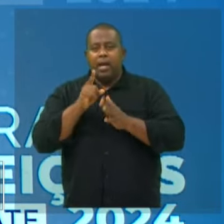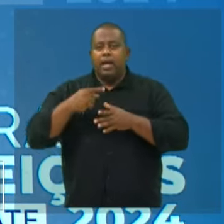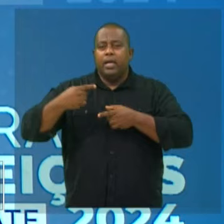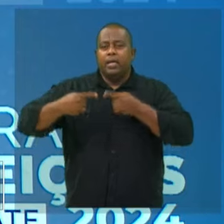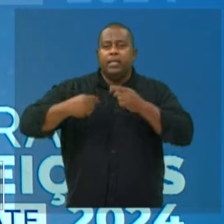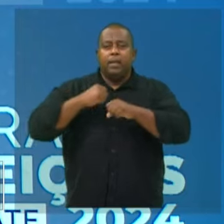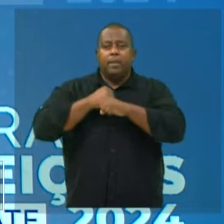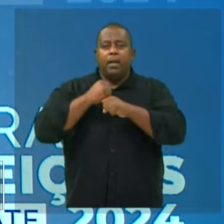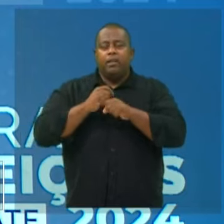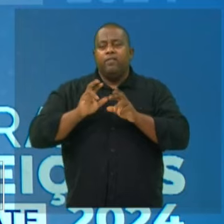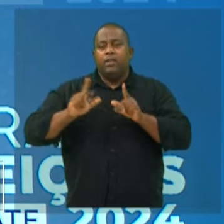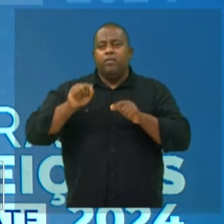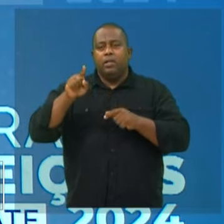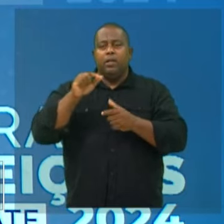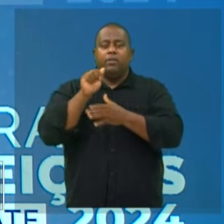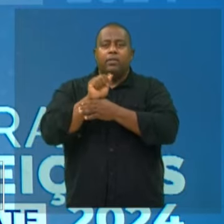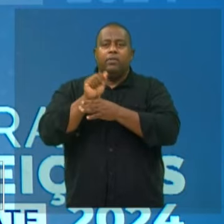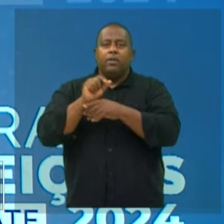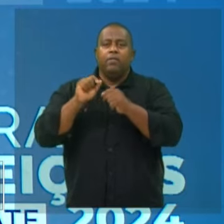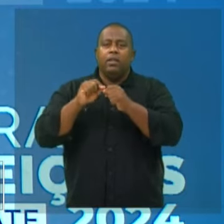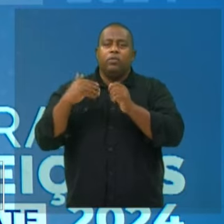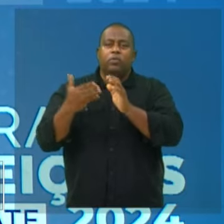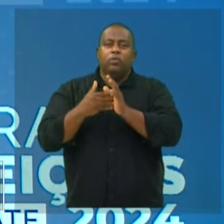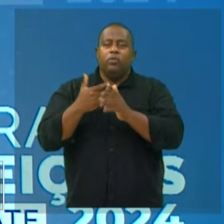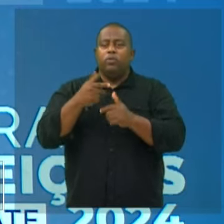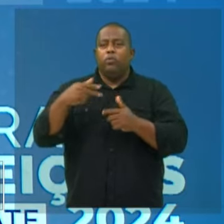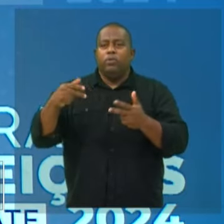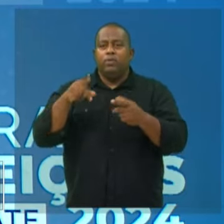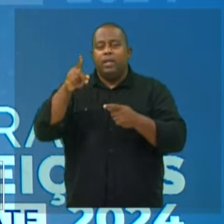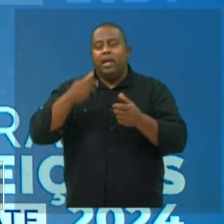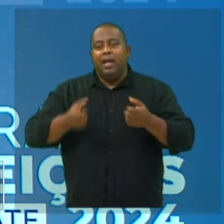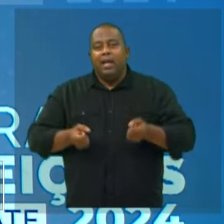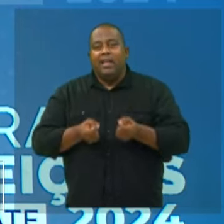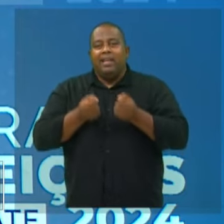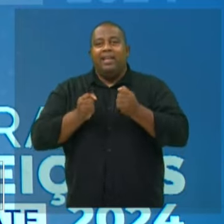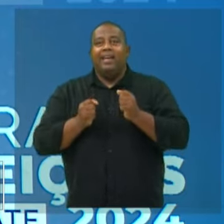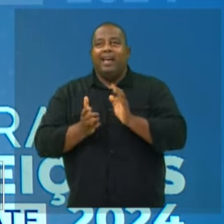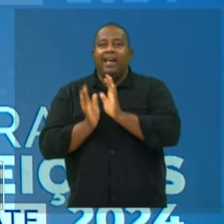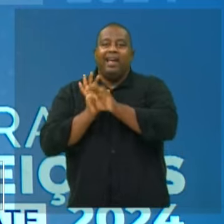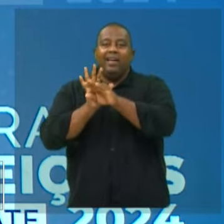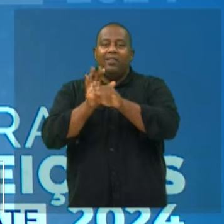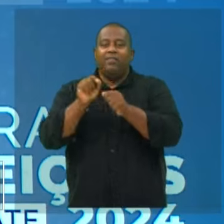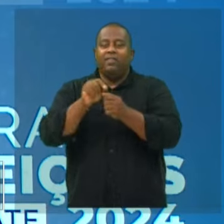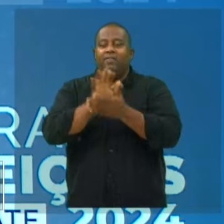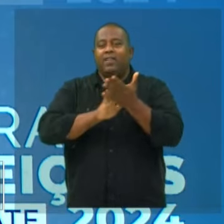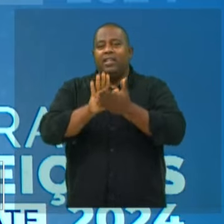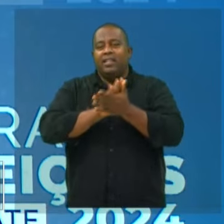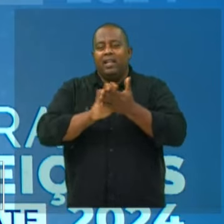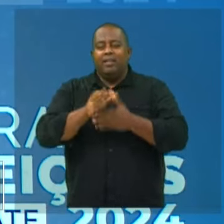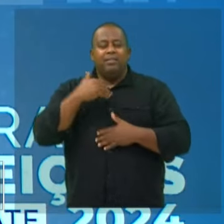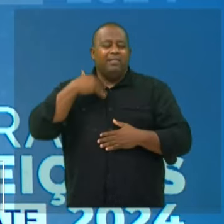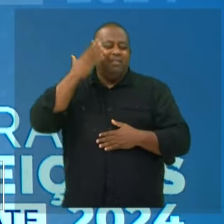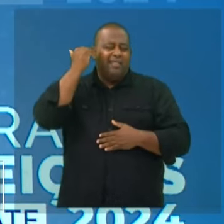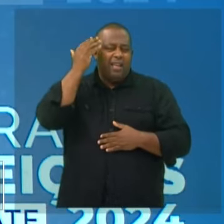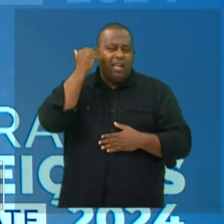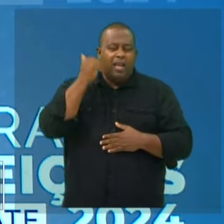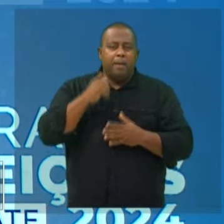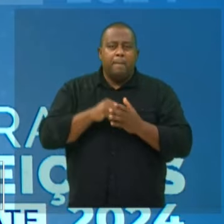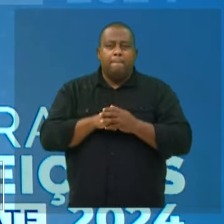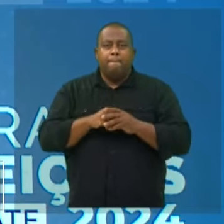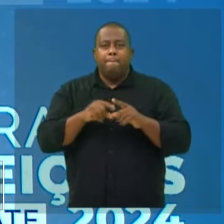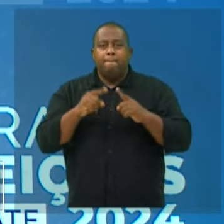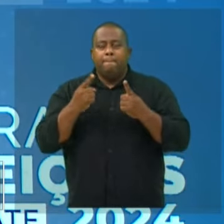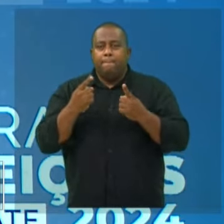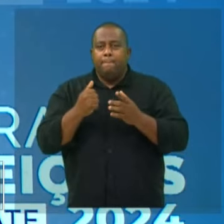você que sua Assessoria faz tudo por você te carrega faz tudo você não precisa fazer nada a gente sabe disso filhinho de